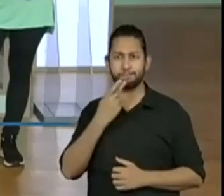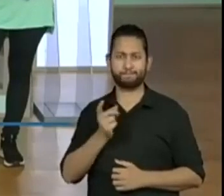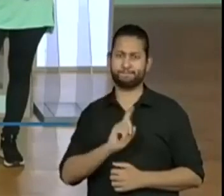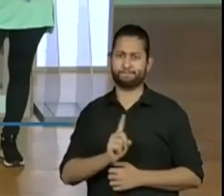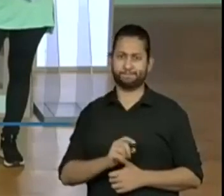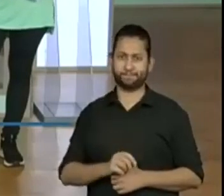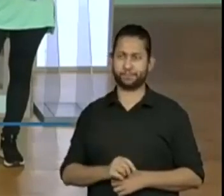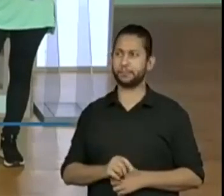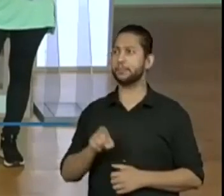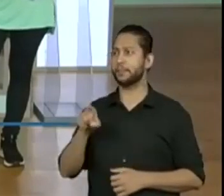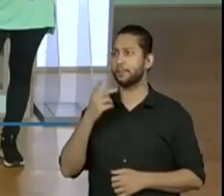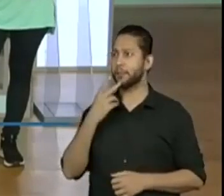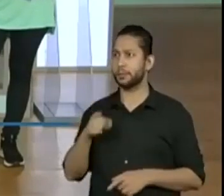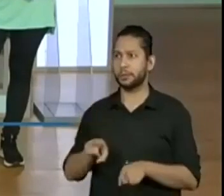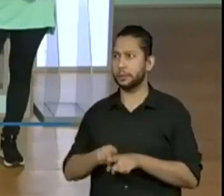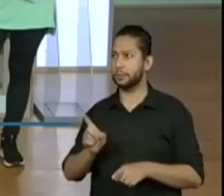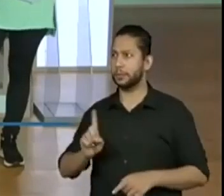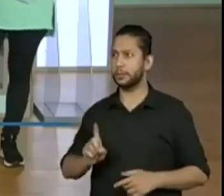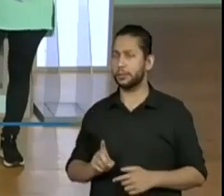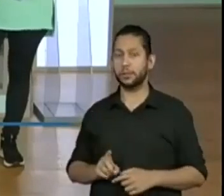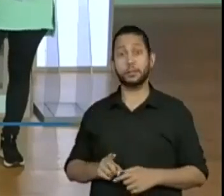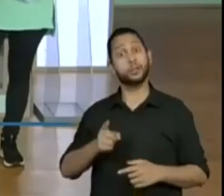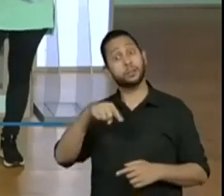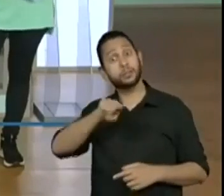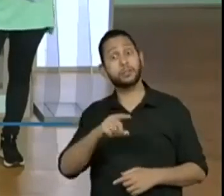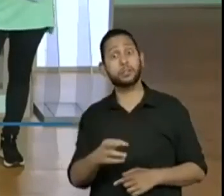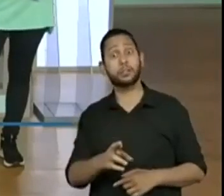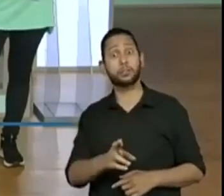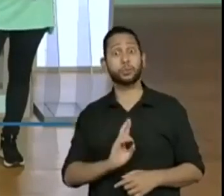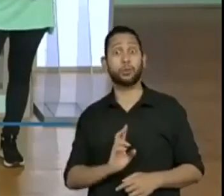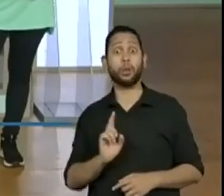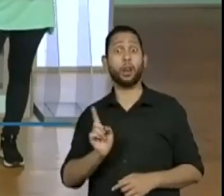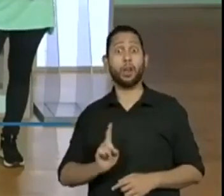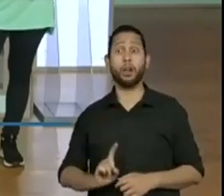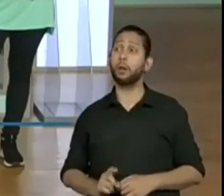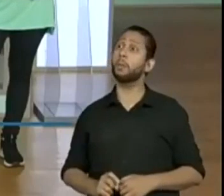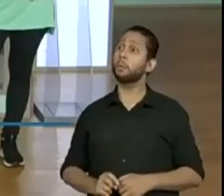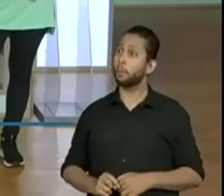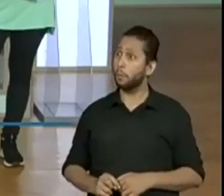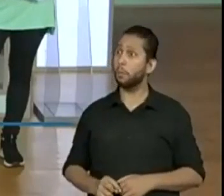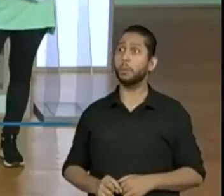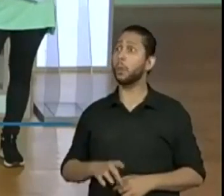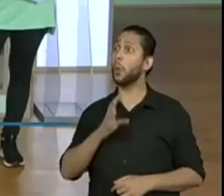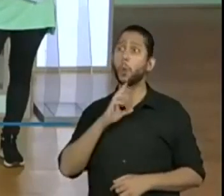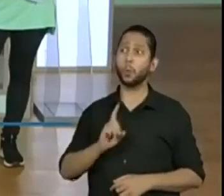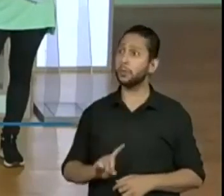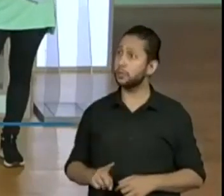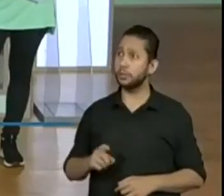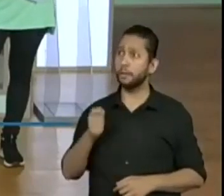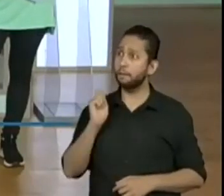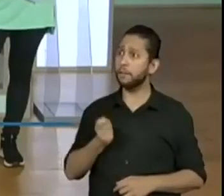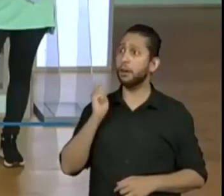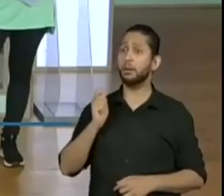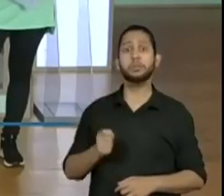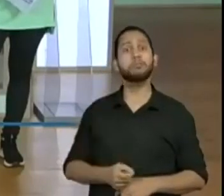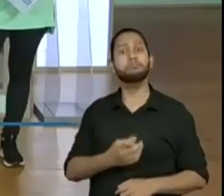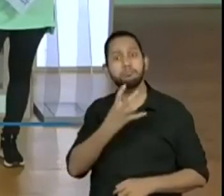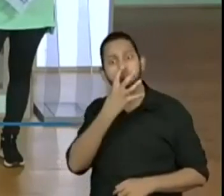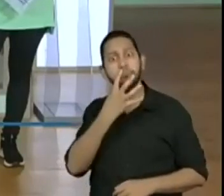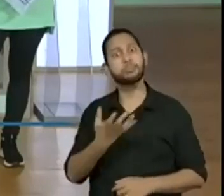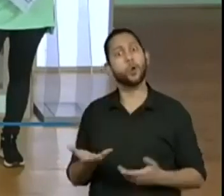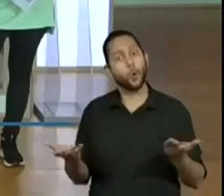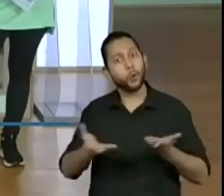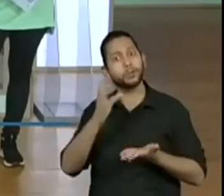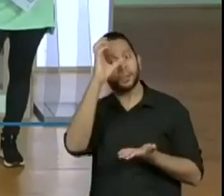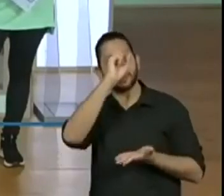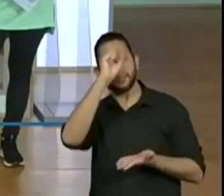a Lívia também, a Letícia, todos respondendo que não. Ah, que legal. Então, já aprendemos uma coisa muito importante na aula